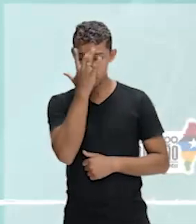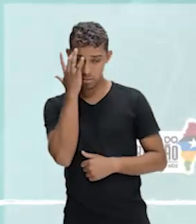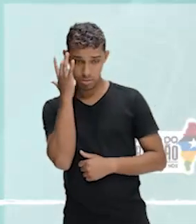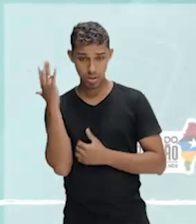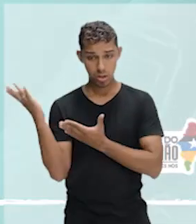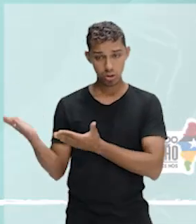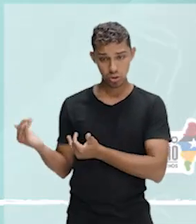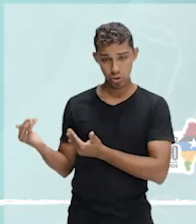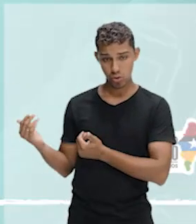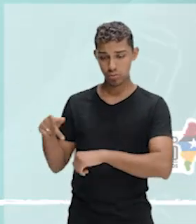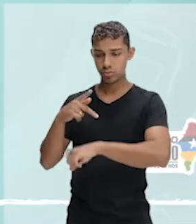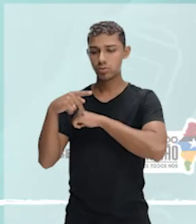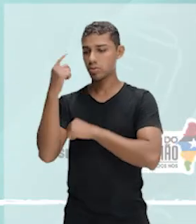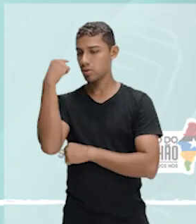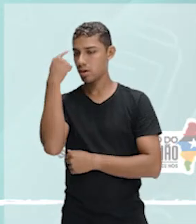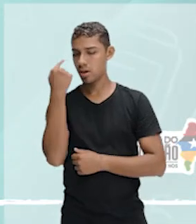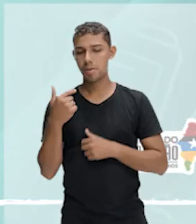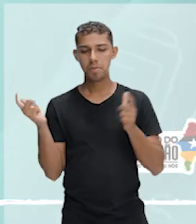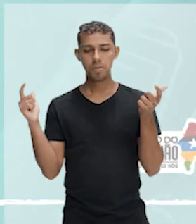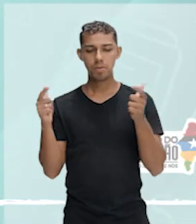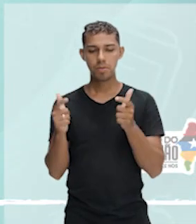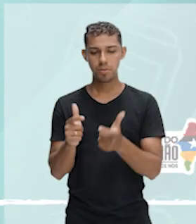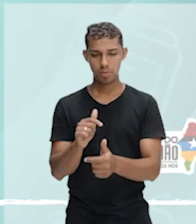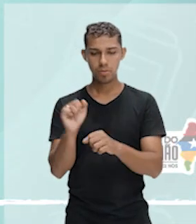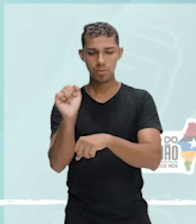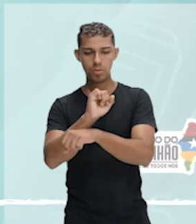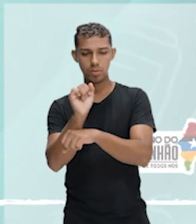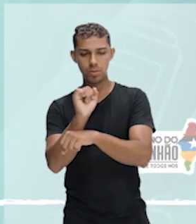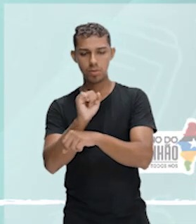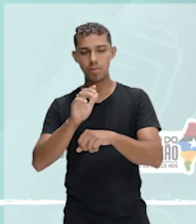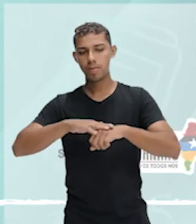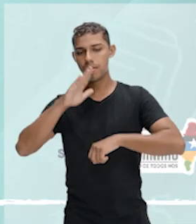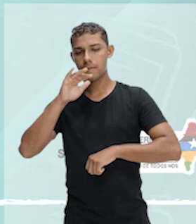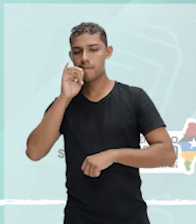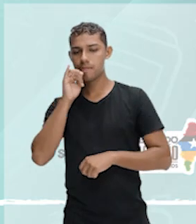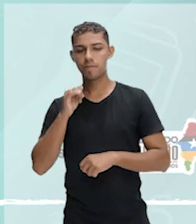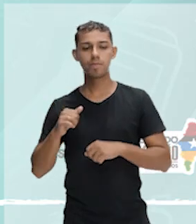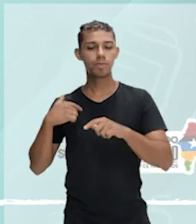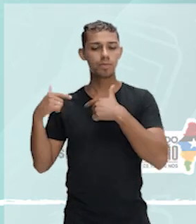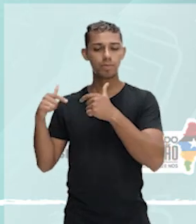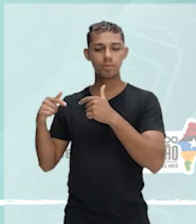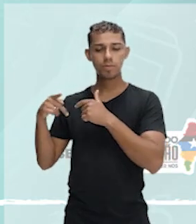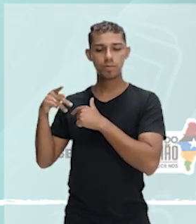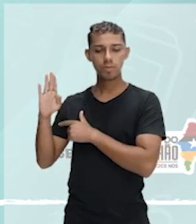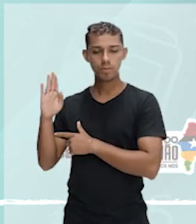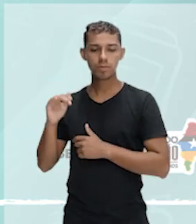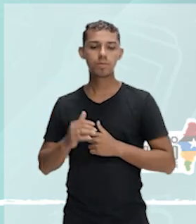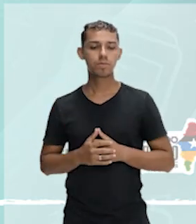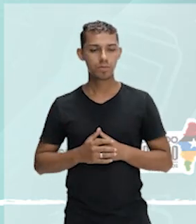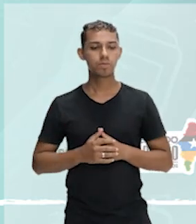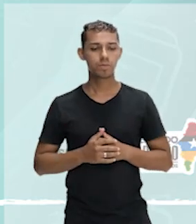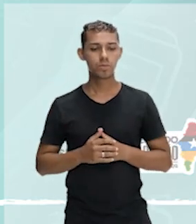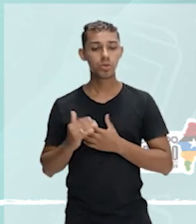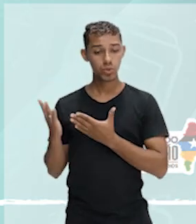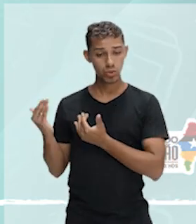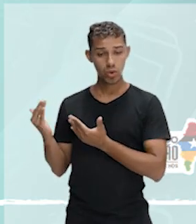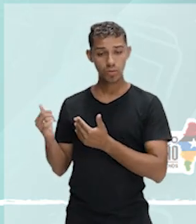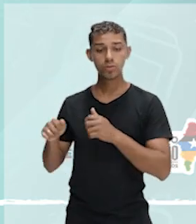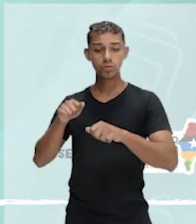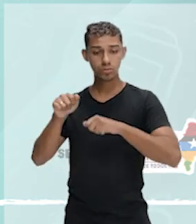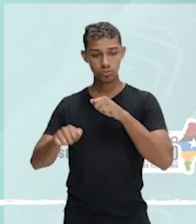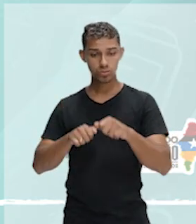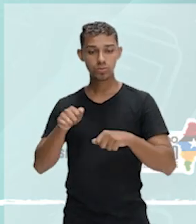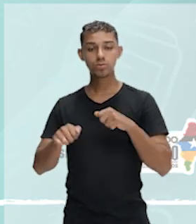querem menos carros e mais transporte público. Eu não sei se vocês estão observando na imagem, mas eu tenho um jovem aqui com bicicleta e eu falo